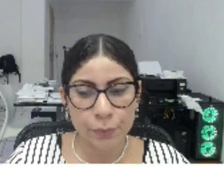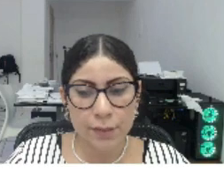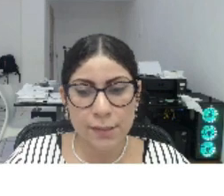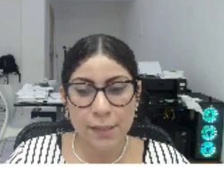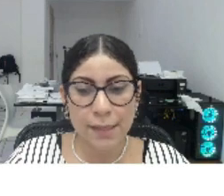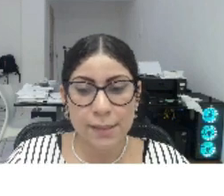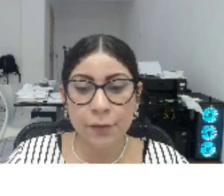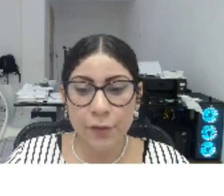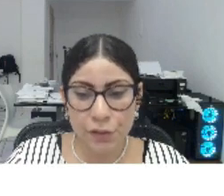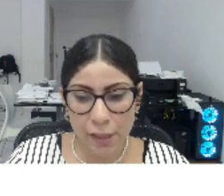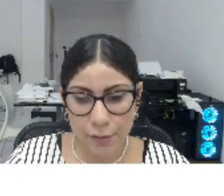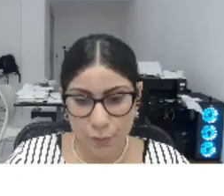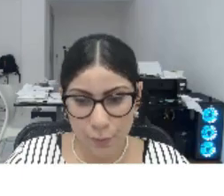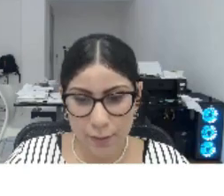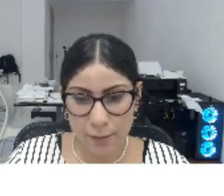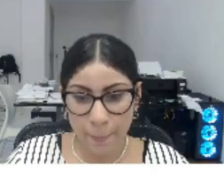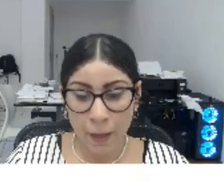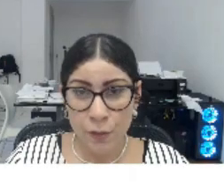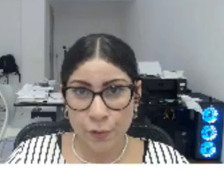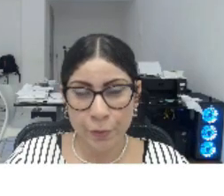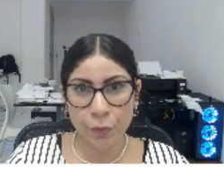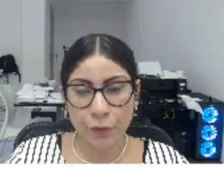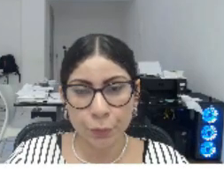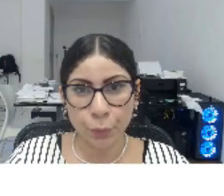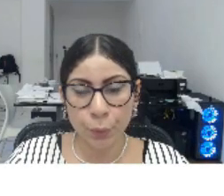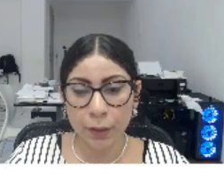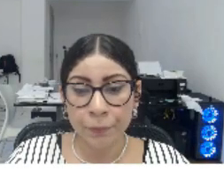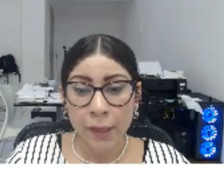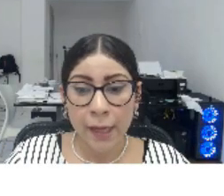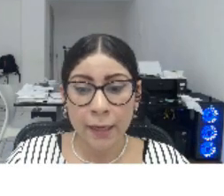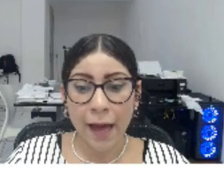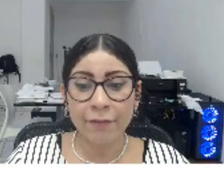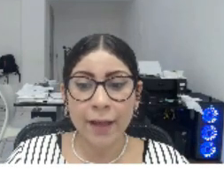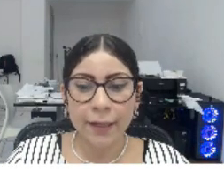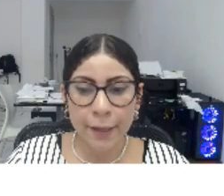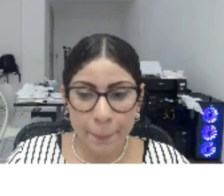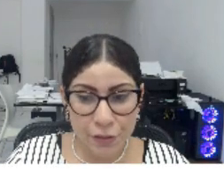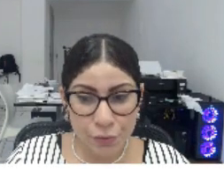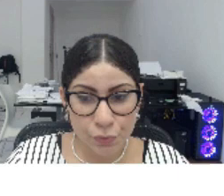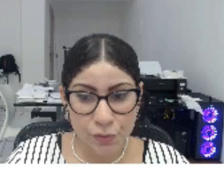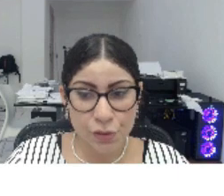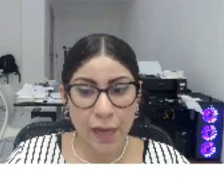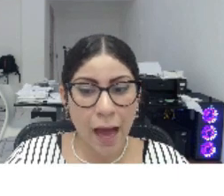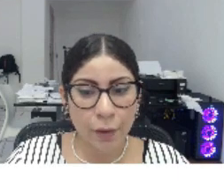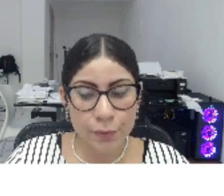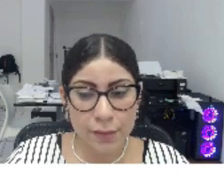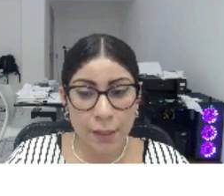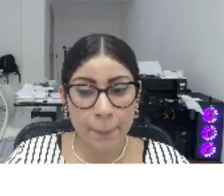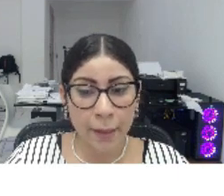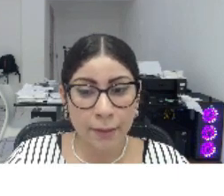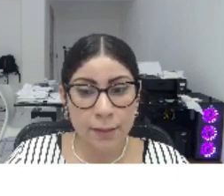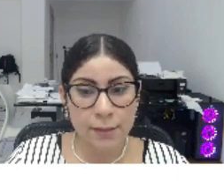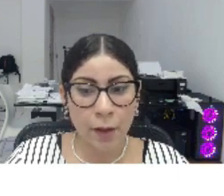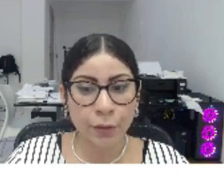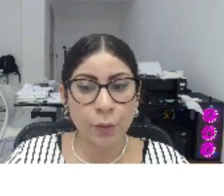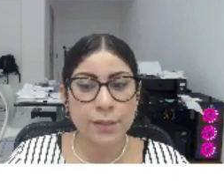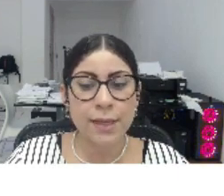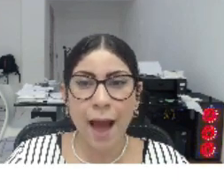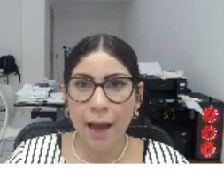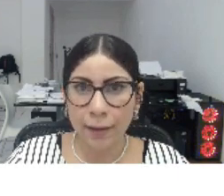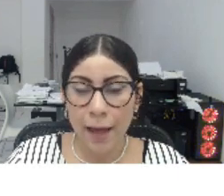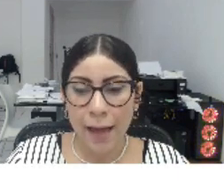as perguntas nas investigações. Sobre o governo Lula, ele avalia pedidos de cargos e emendas